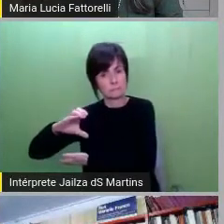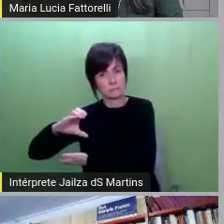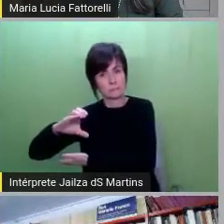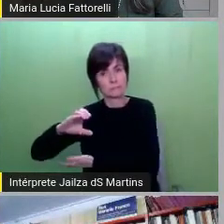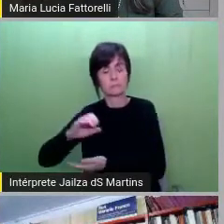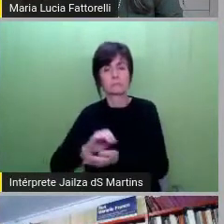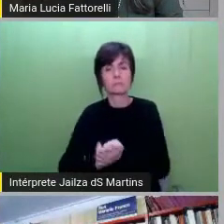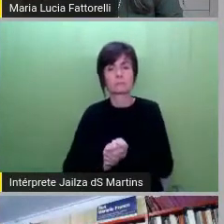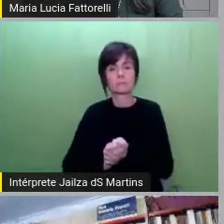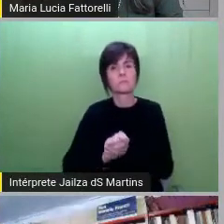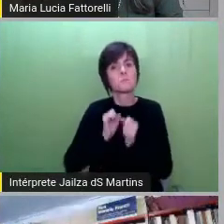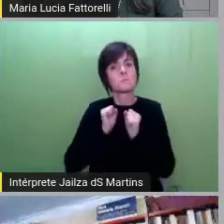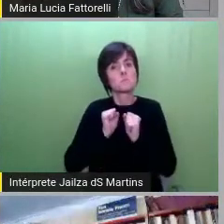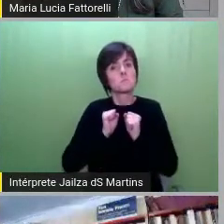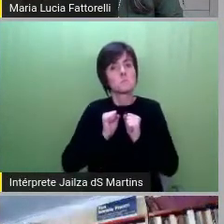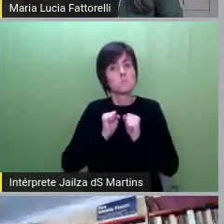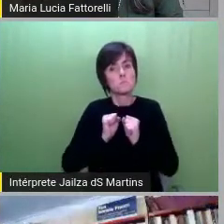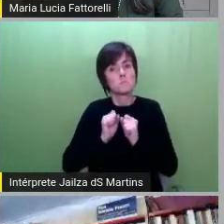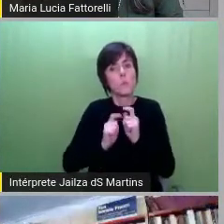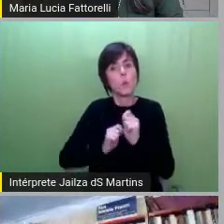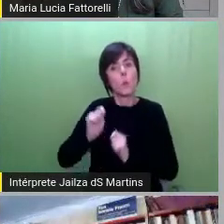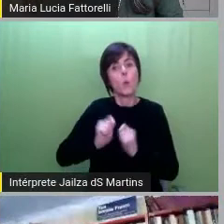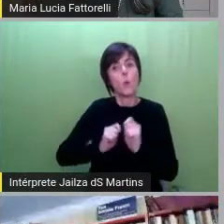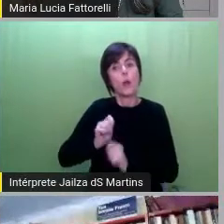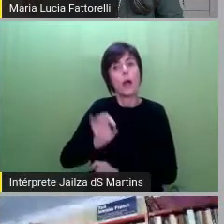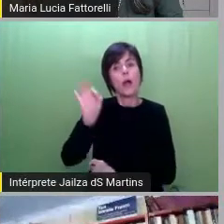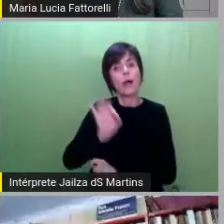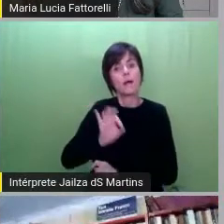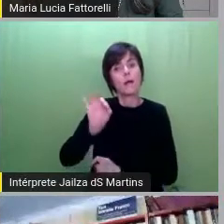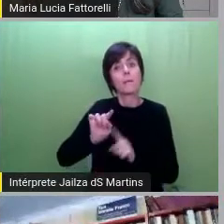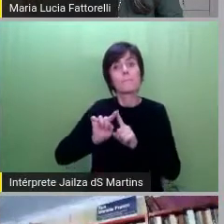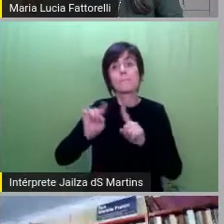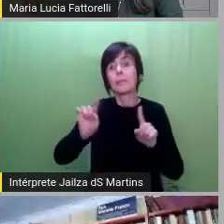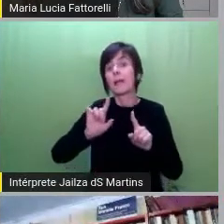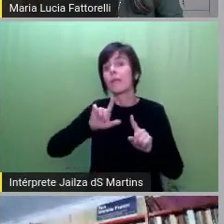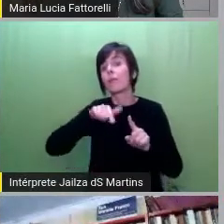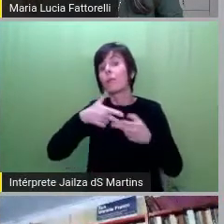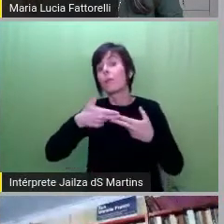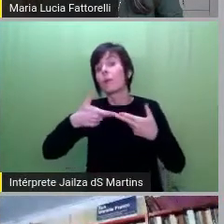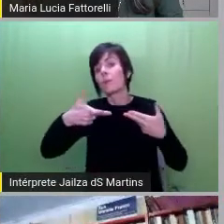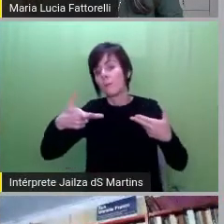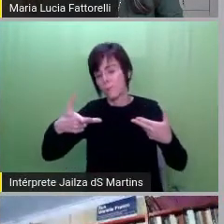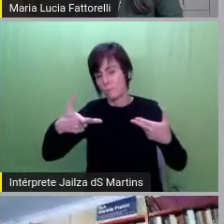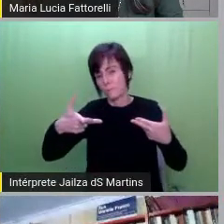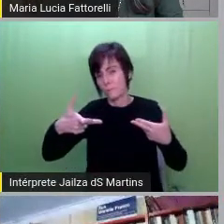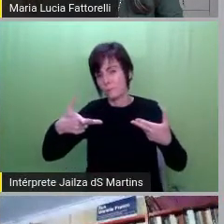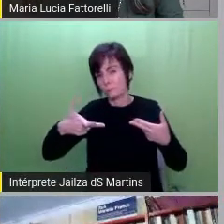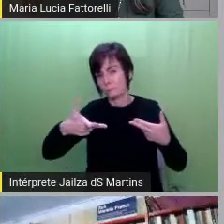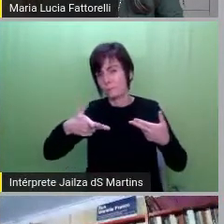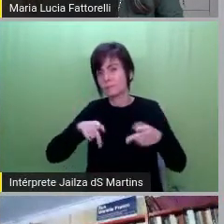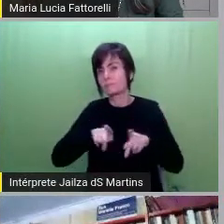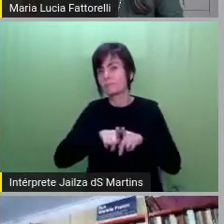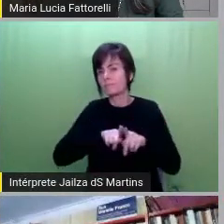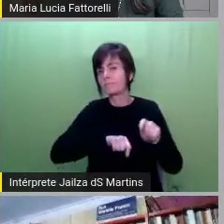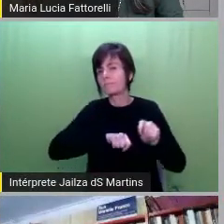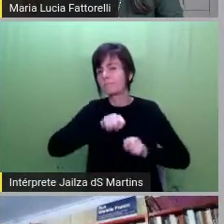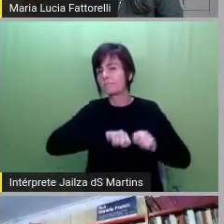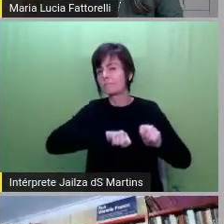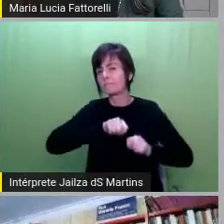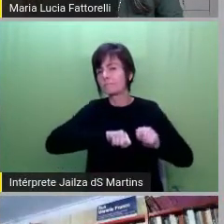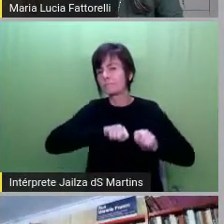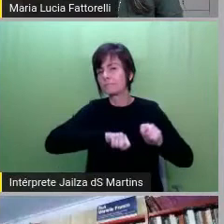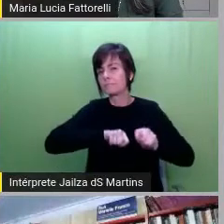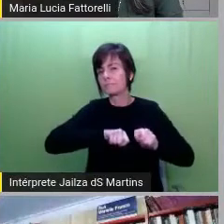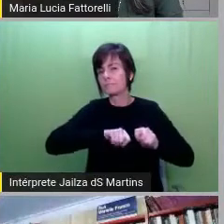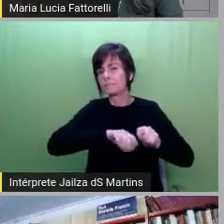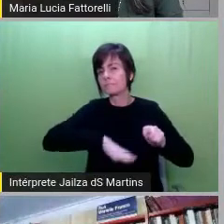que supostamente vai controlar a inflação. Mas ela tem uma outra coisa que vai regular um